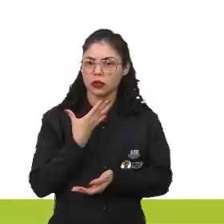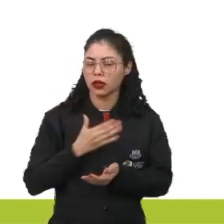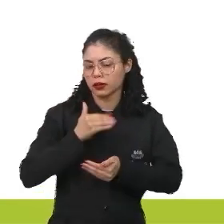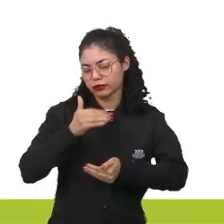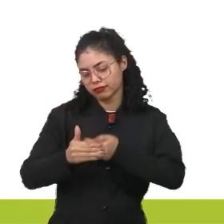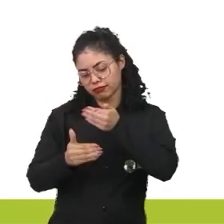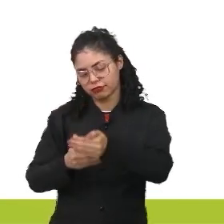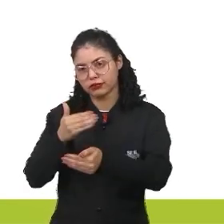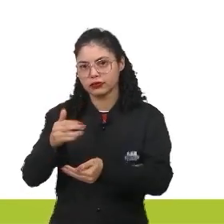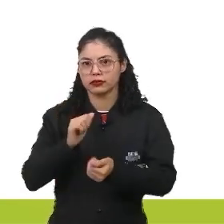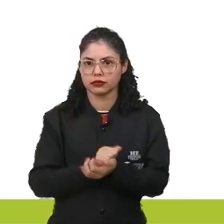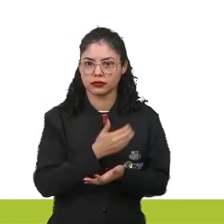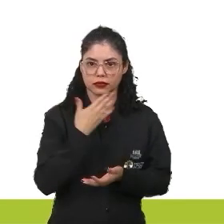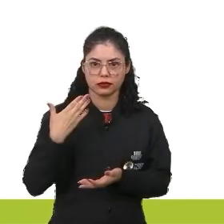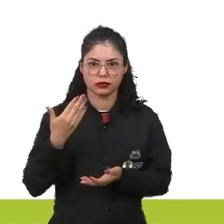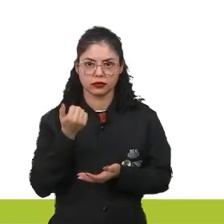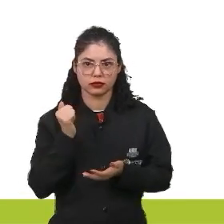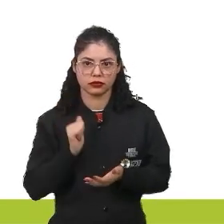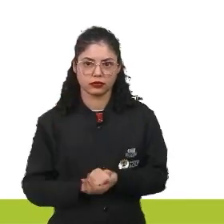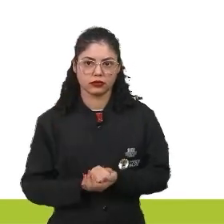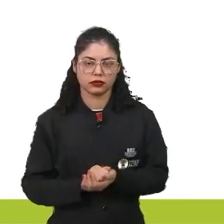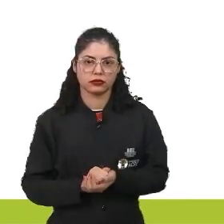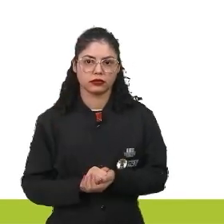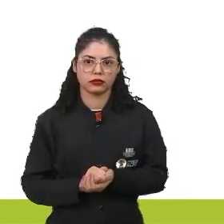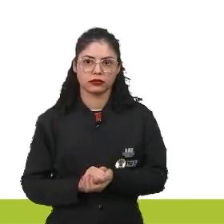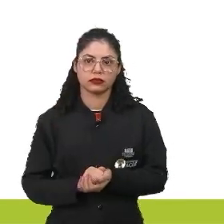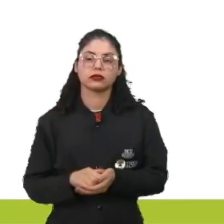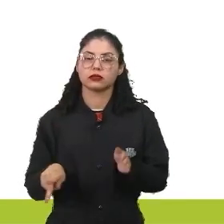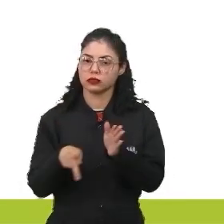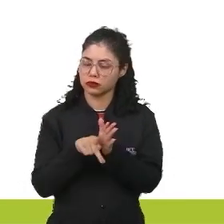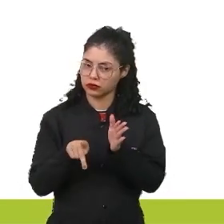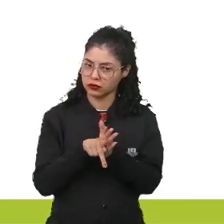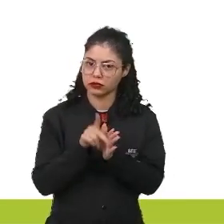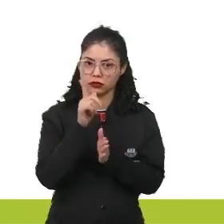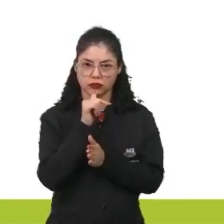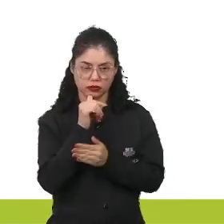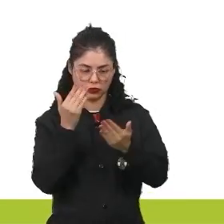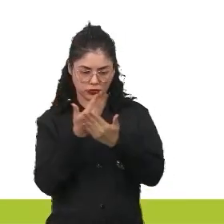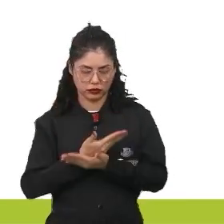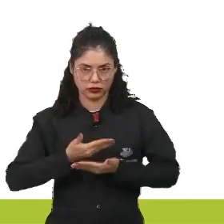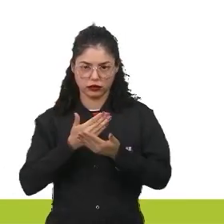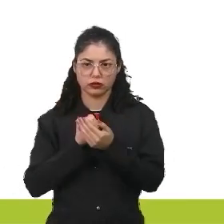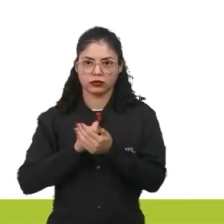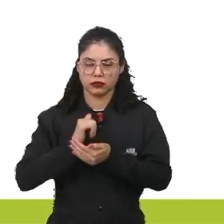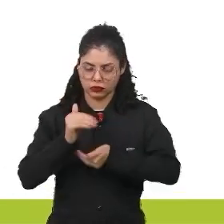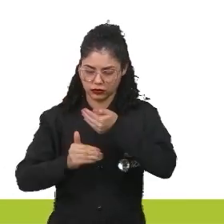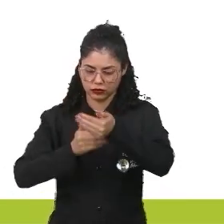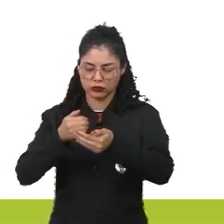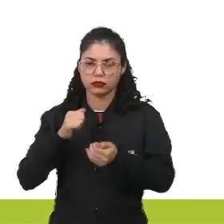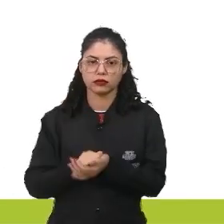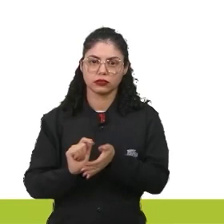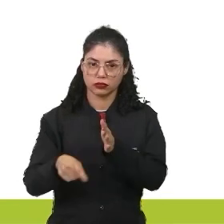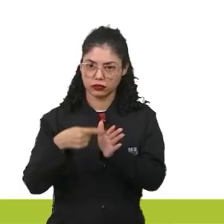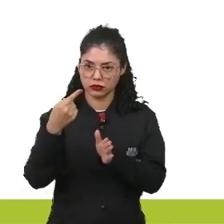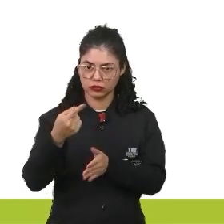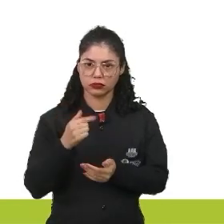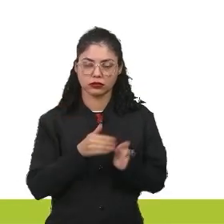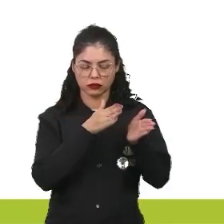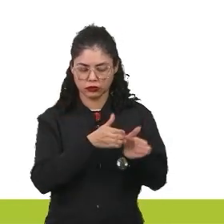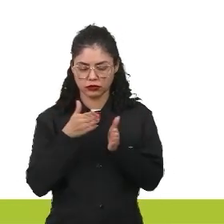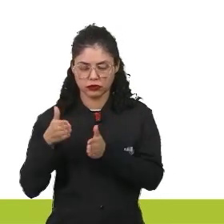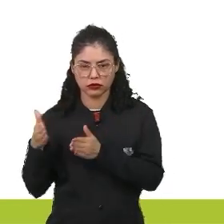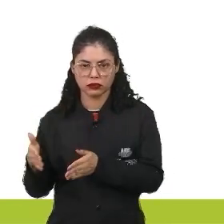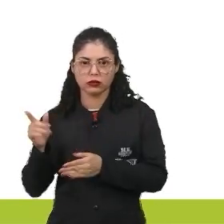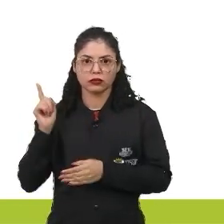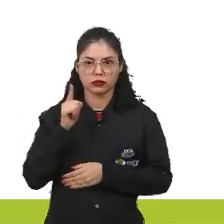por um processo de purificação numa estação de tratamento de água. Nesse processo, as principais etapas são